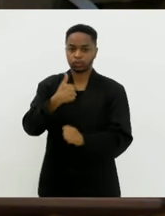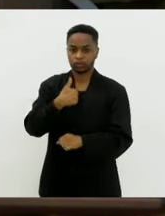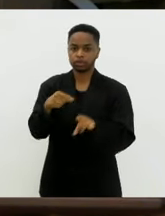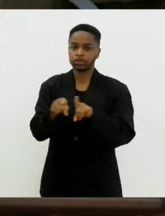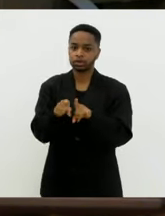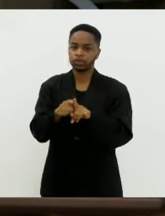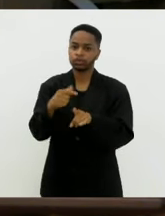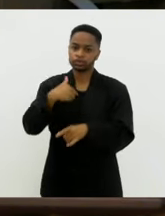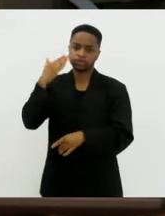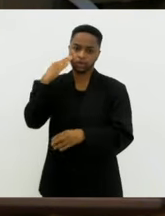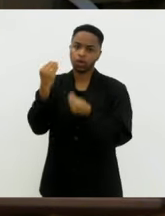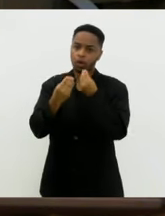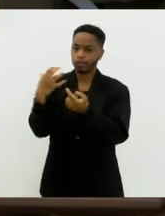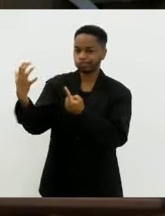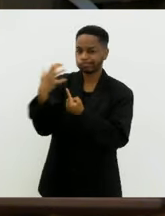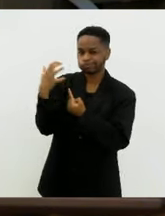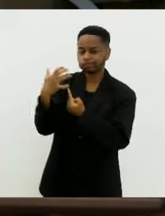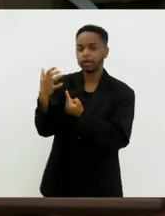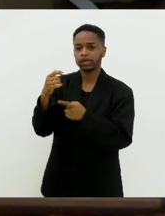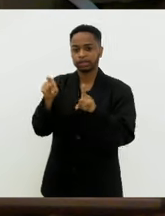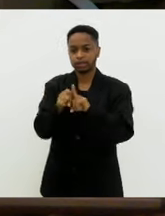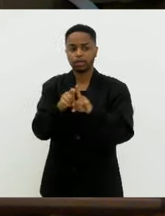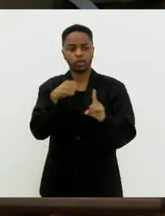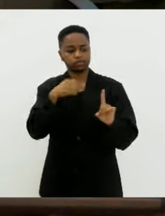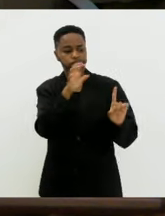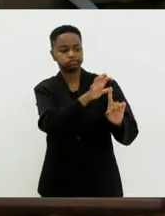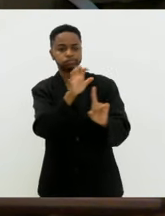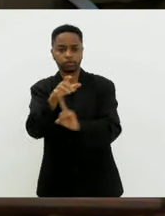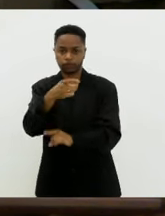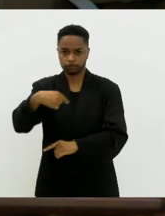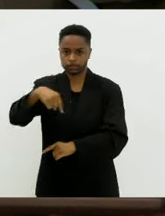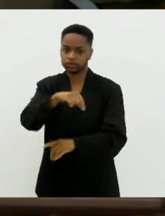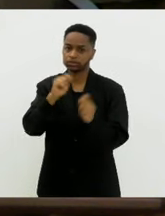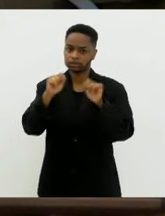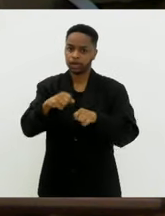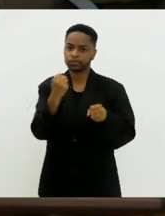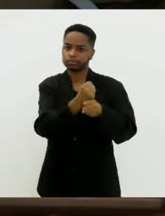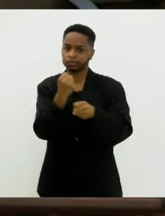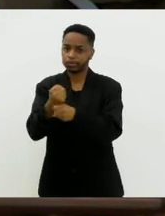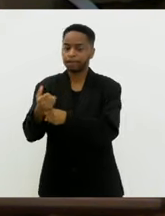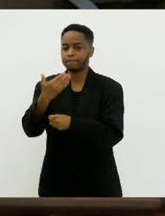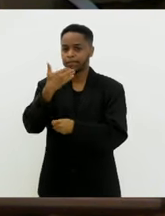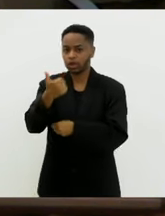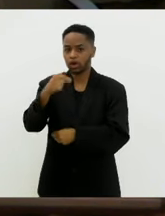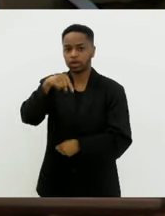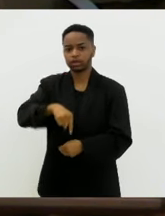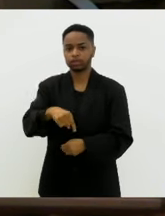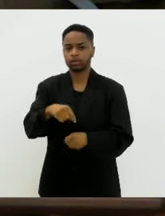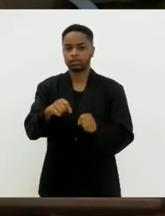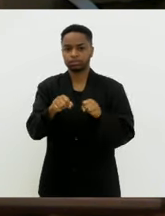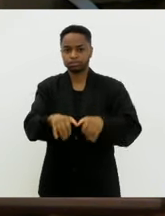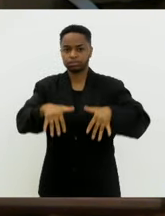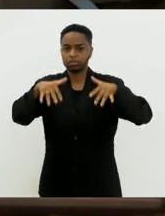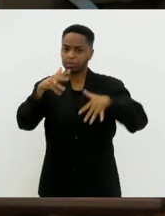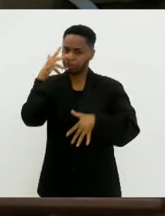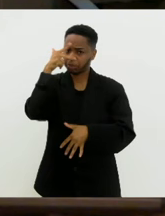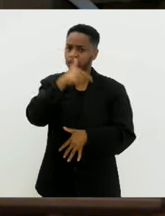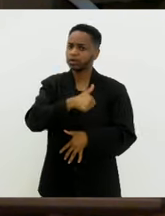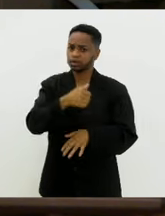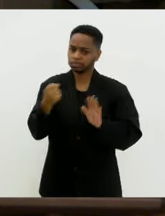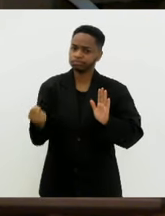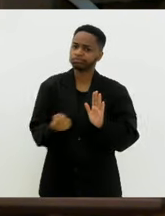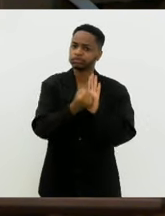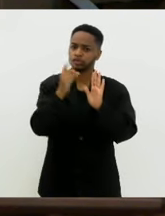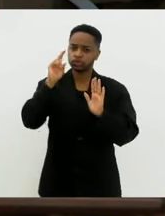sabe a pressão que eu coloquei em vocês para a gente fazer uma melhora aqui nesse plenário tão lindo, tão emblemático, que merece toda a